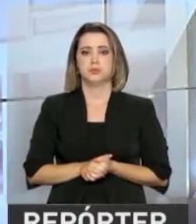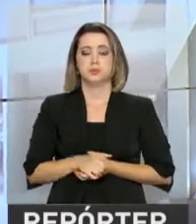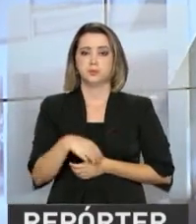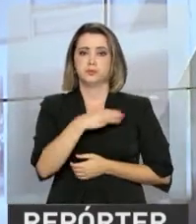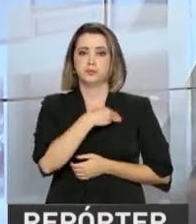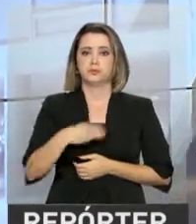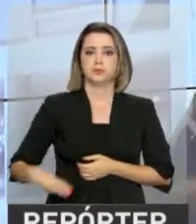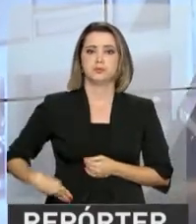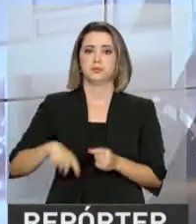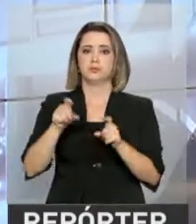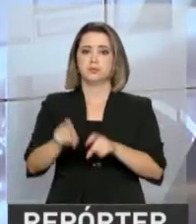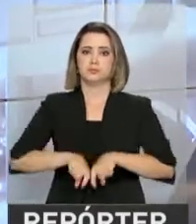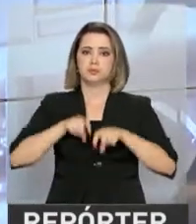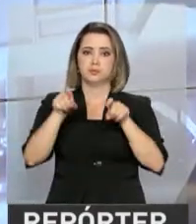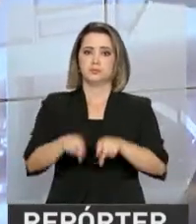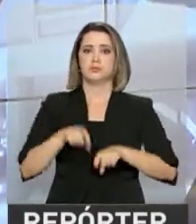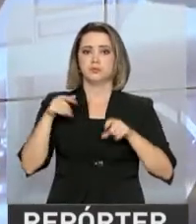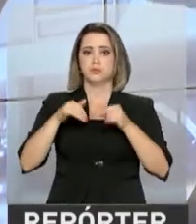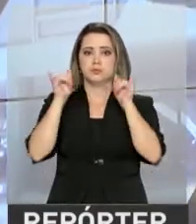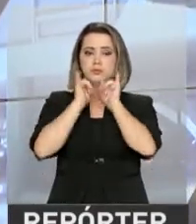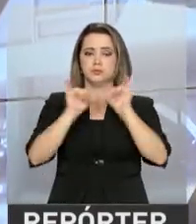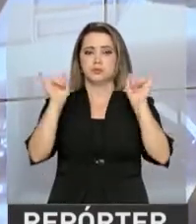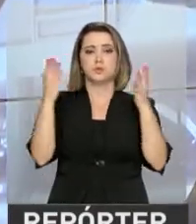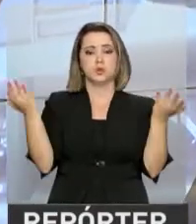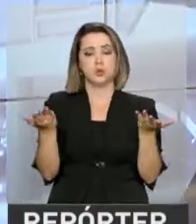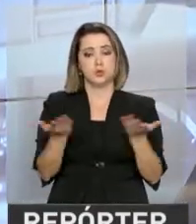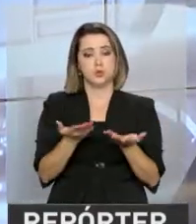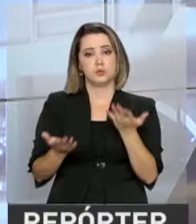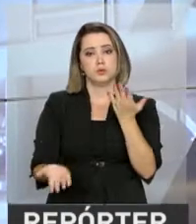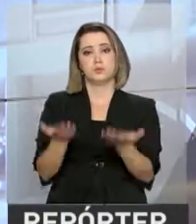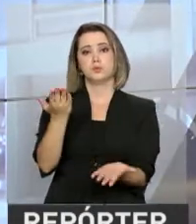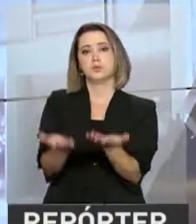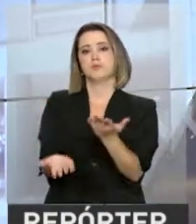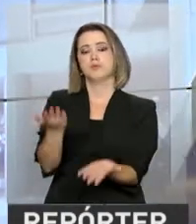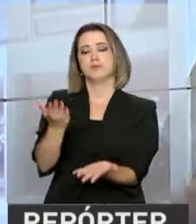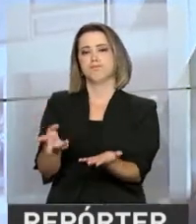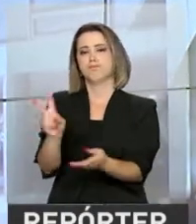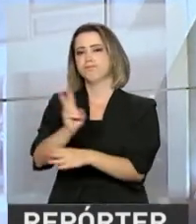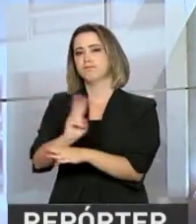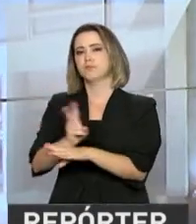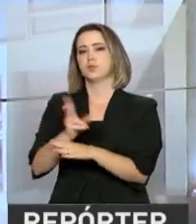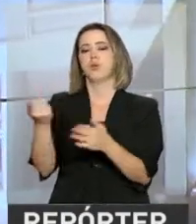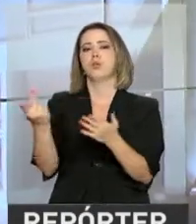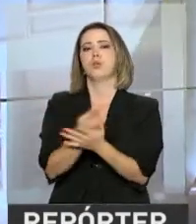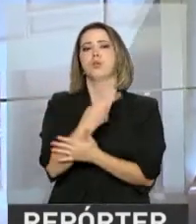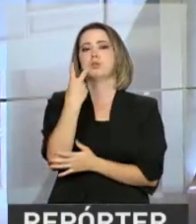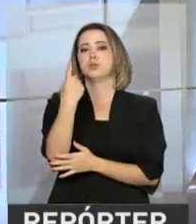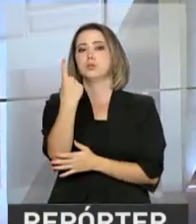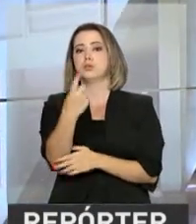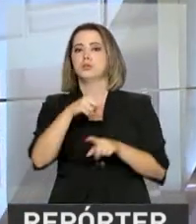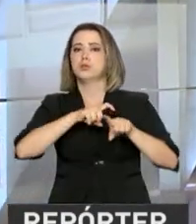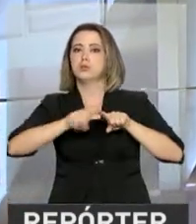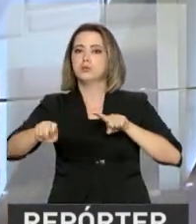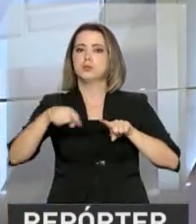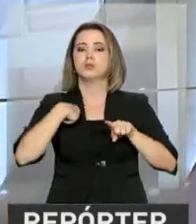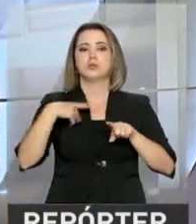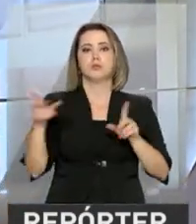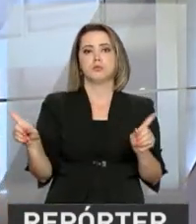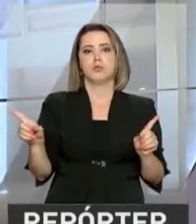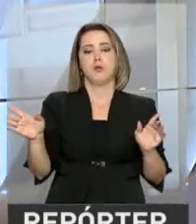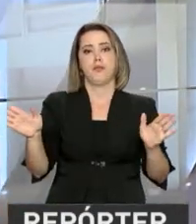ministério da agricultura pecuária e abastecimento divulgou hoje um balanço da auditoria realizada nos 21 frigoríficos